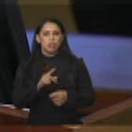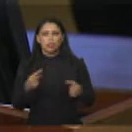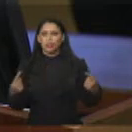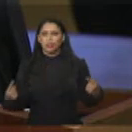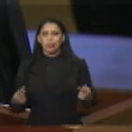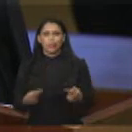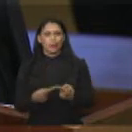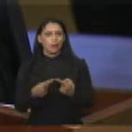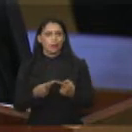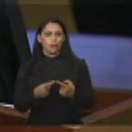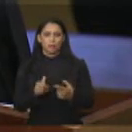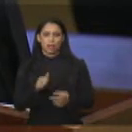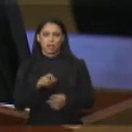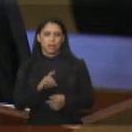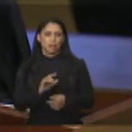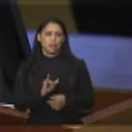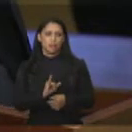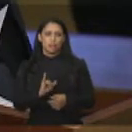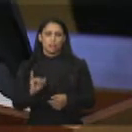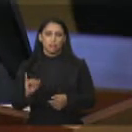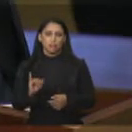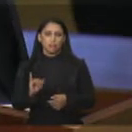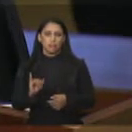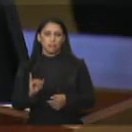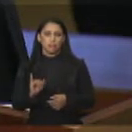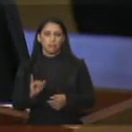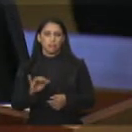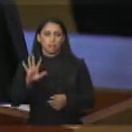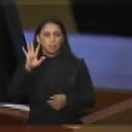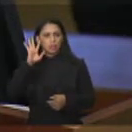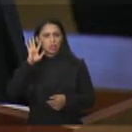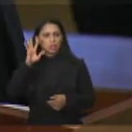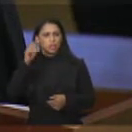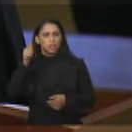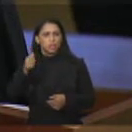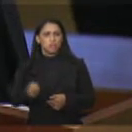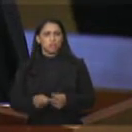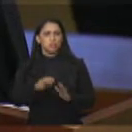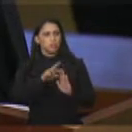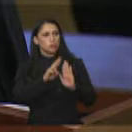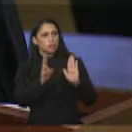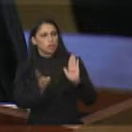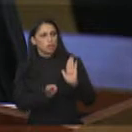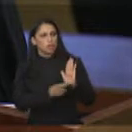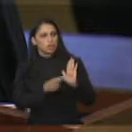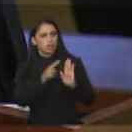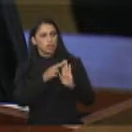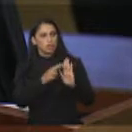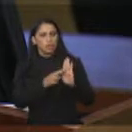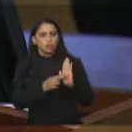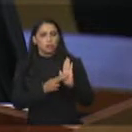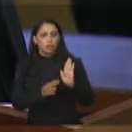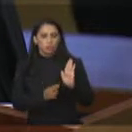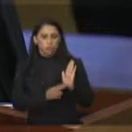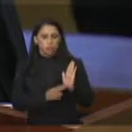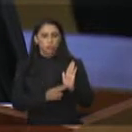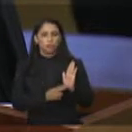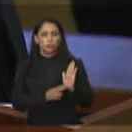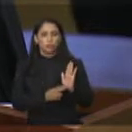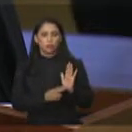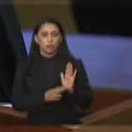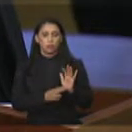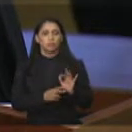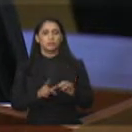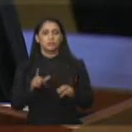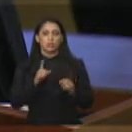cabimento da ação direta para impugnação de regulamentos ou atos normativos que exorbitam do